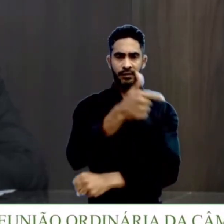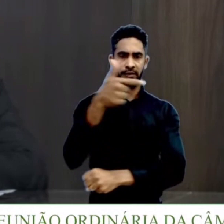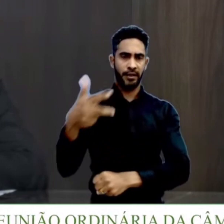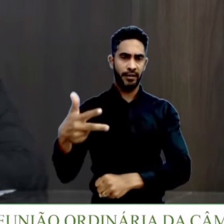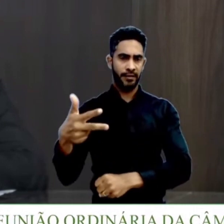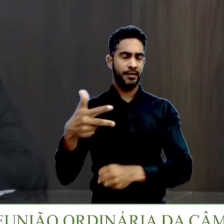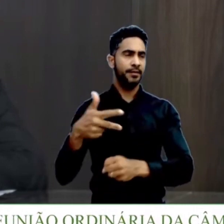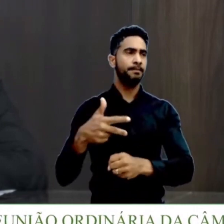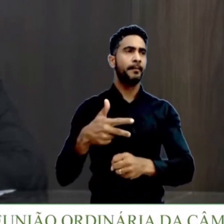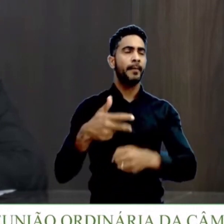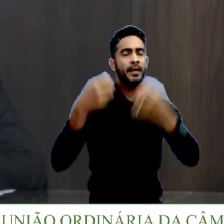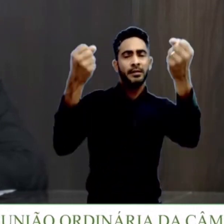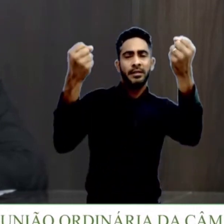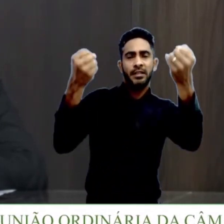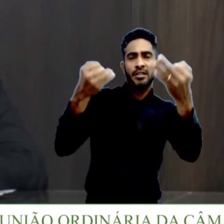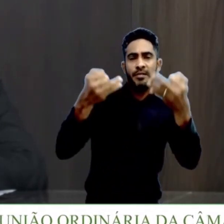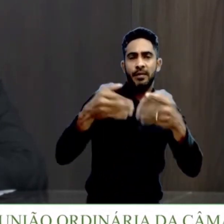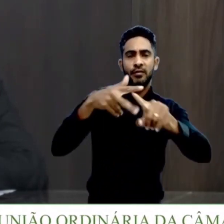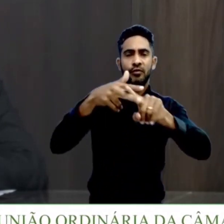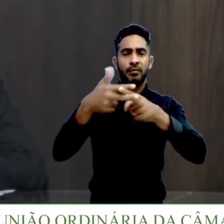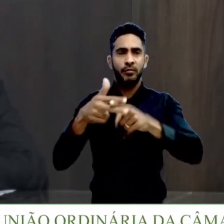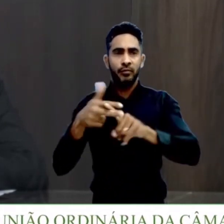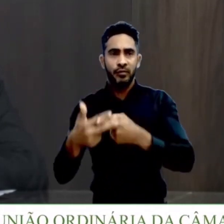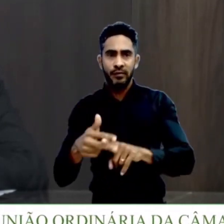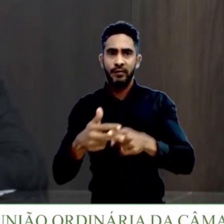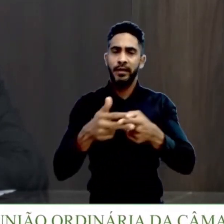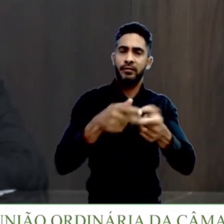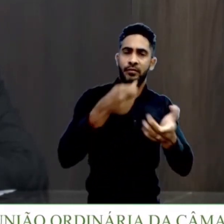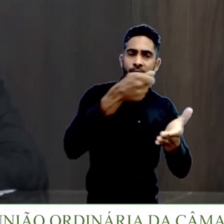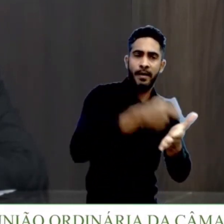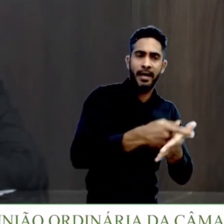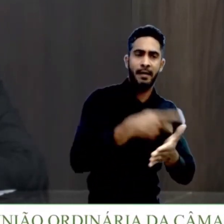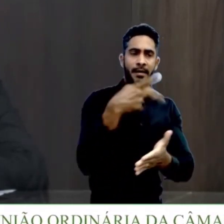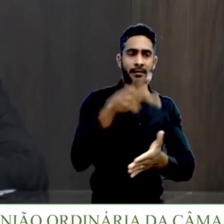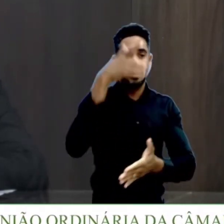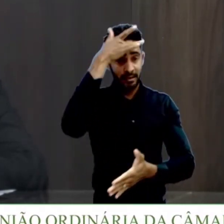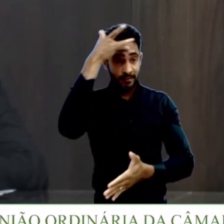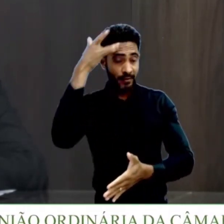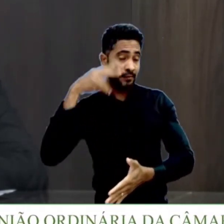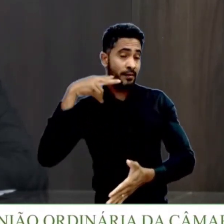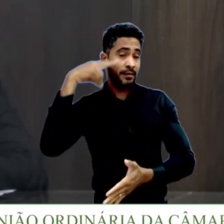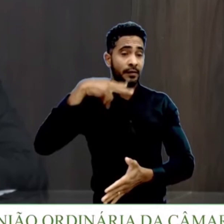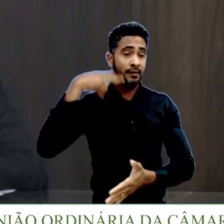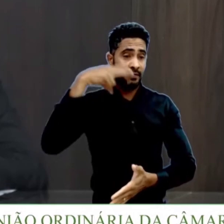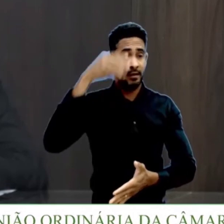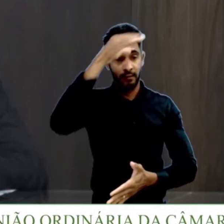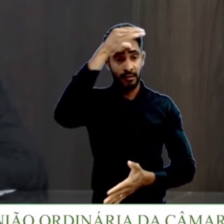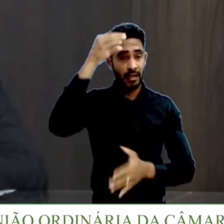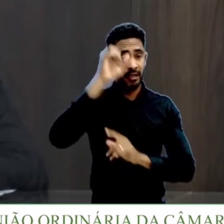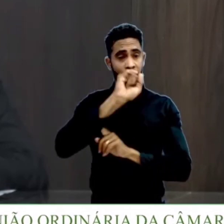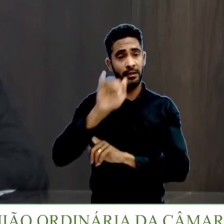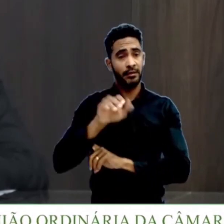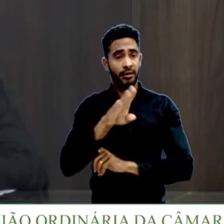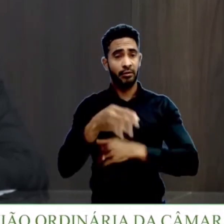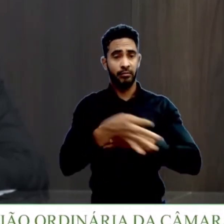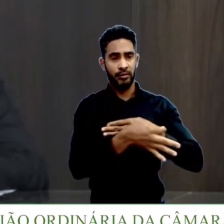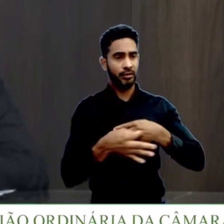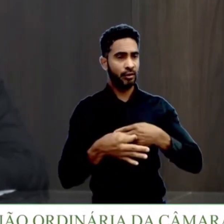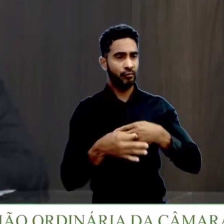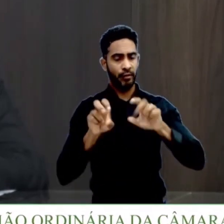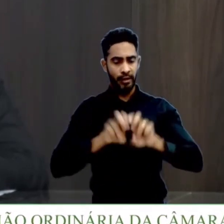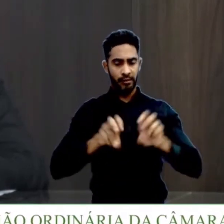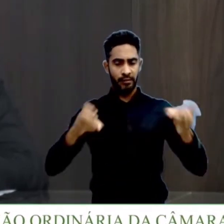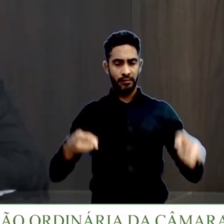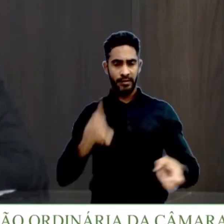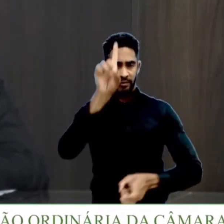002/2023, que dispõe sobre a correção dos vencimentos dos servidores e vereadores da Câmara Municipal de Janaúba, de autoria da mesa